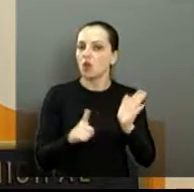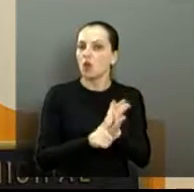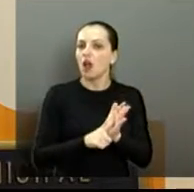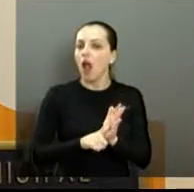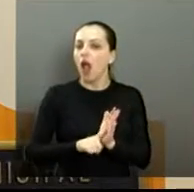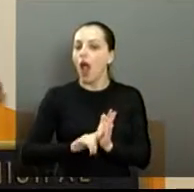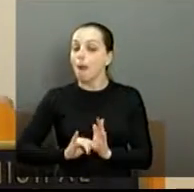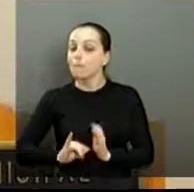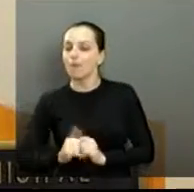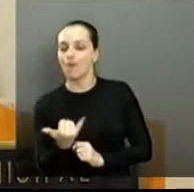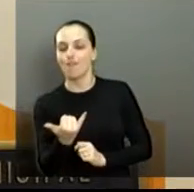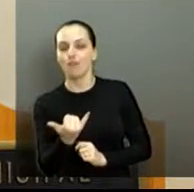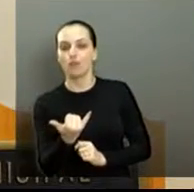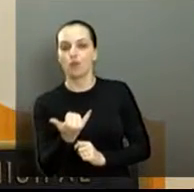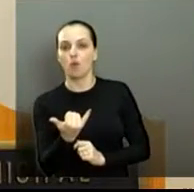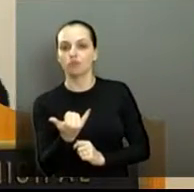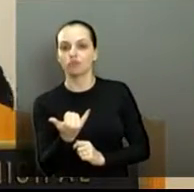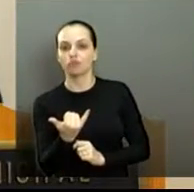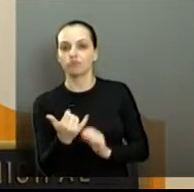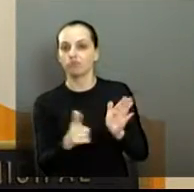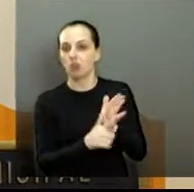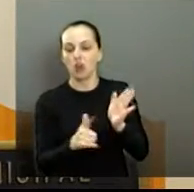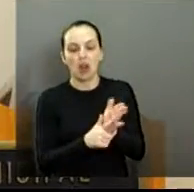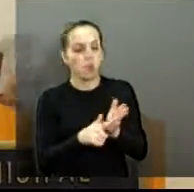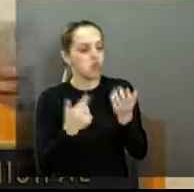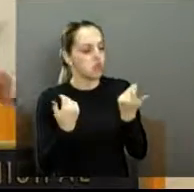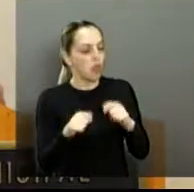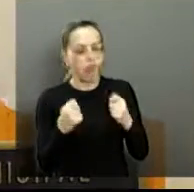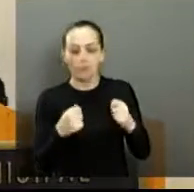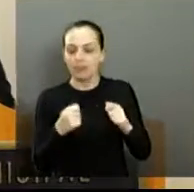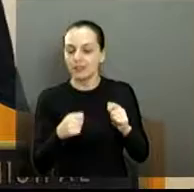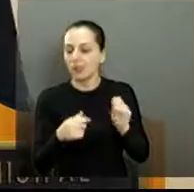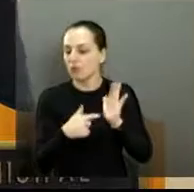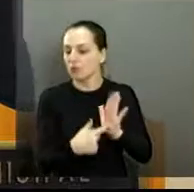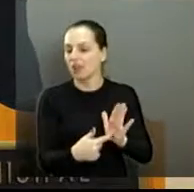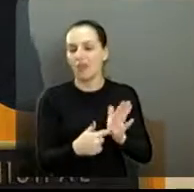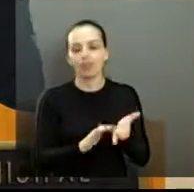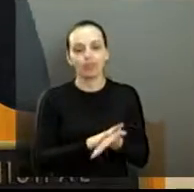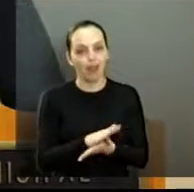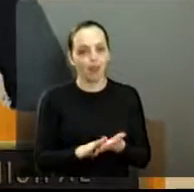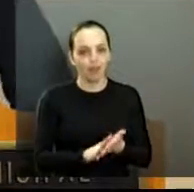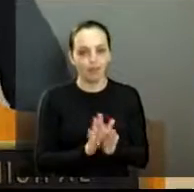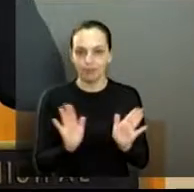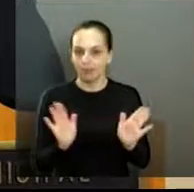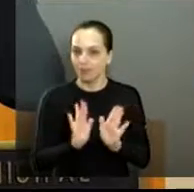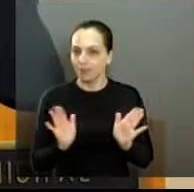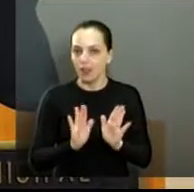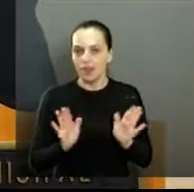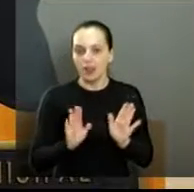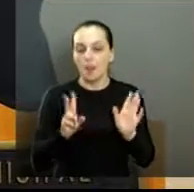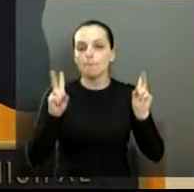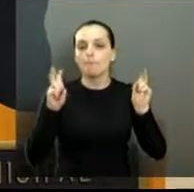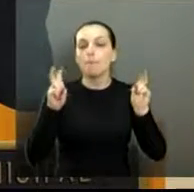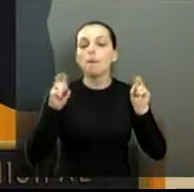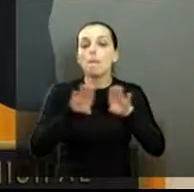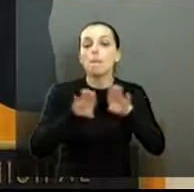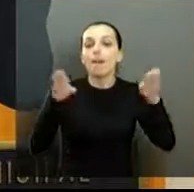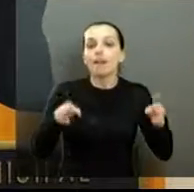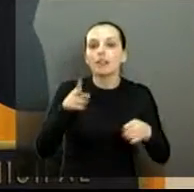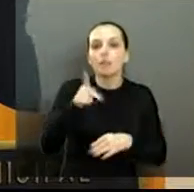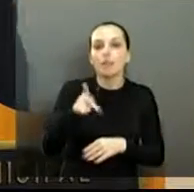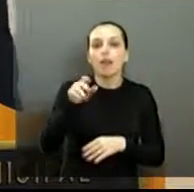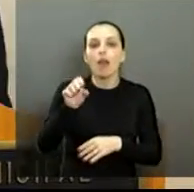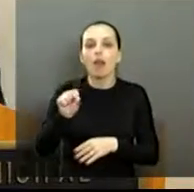e foi político uma matéria dessa não precisa engraçado que está aqui a bancada do psdb ea foto do